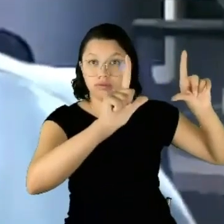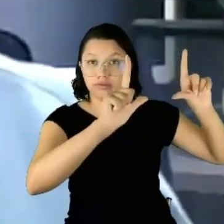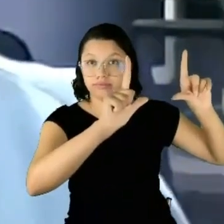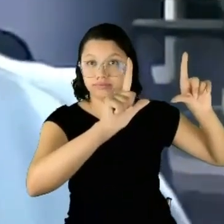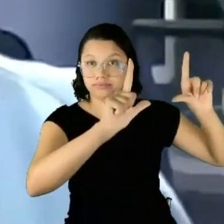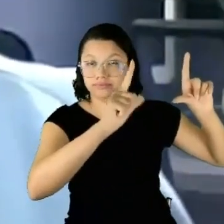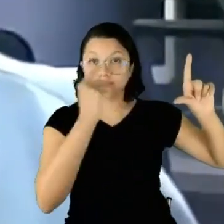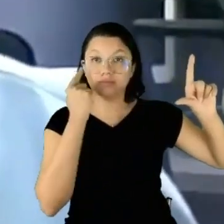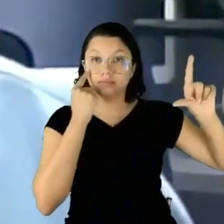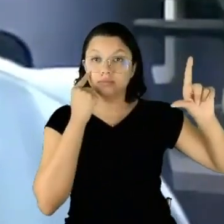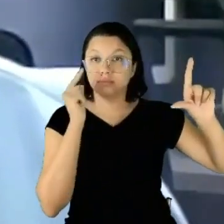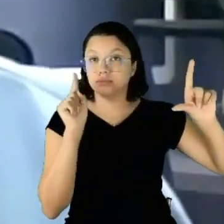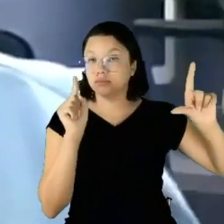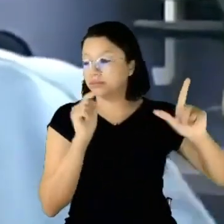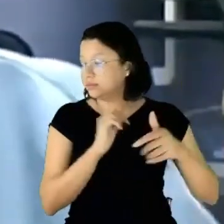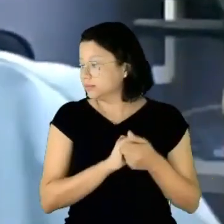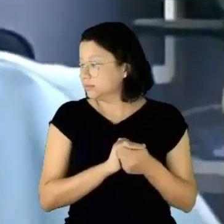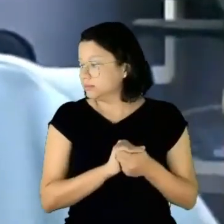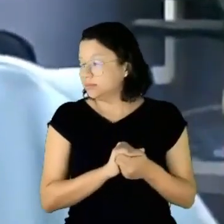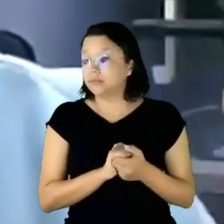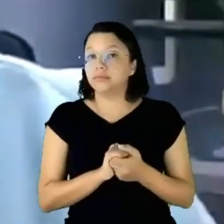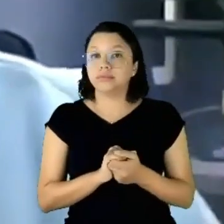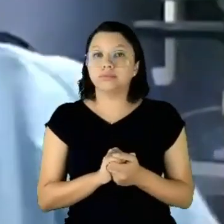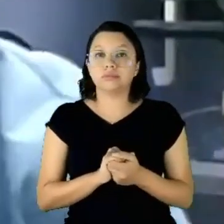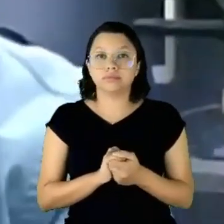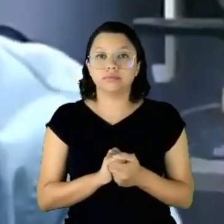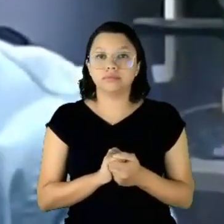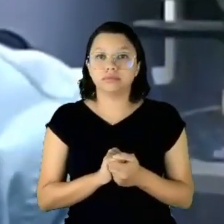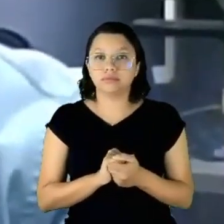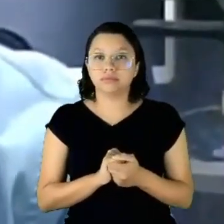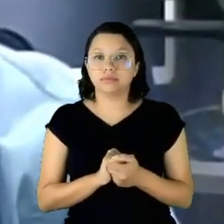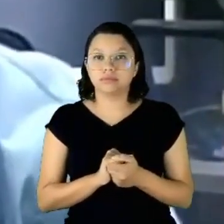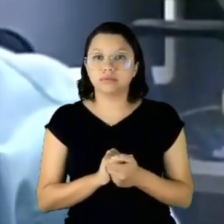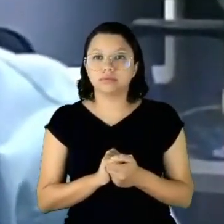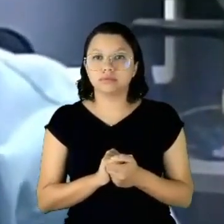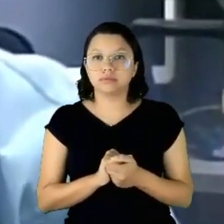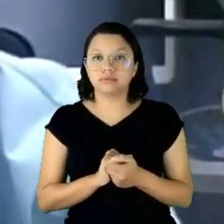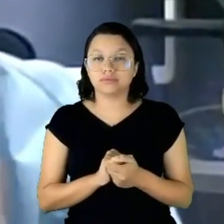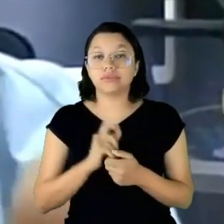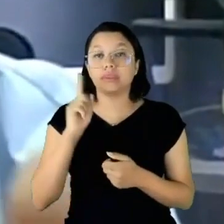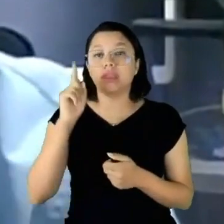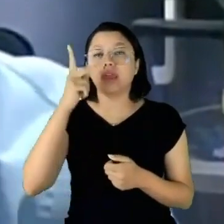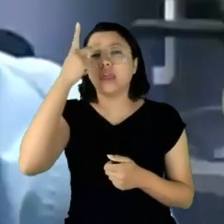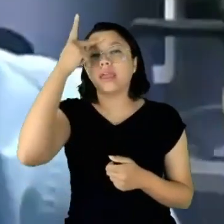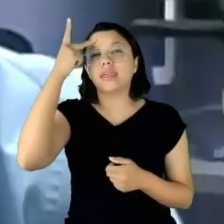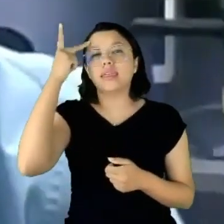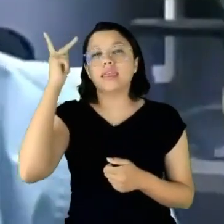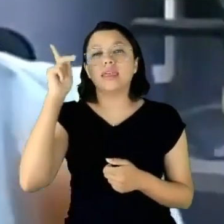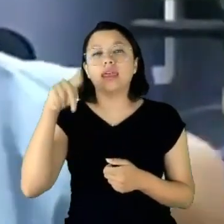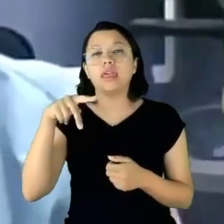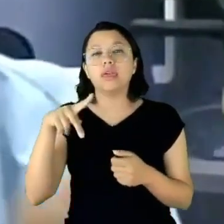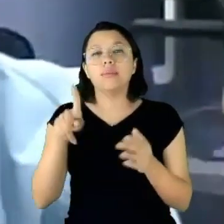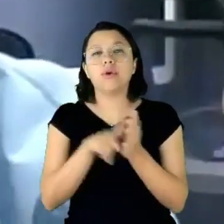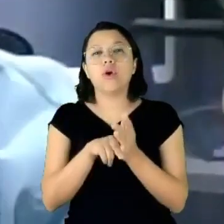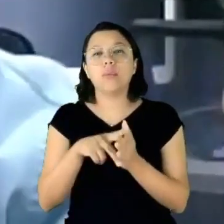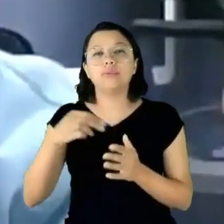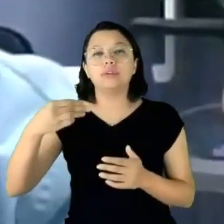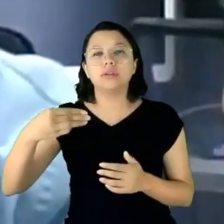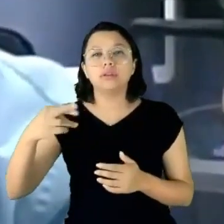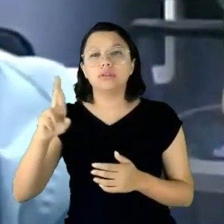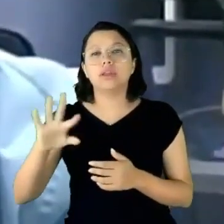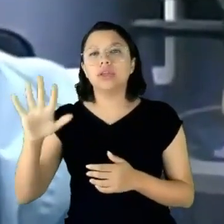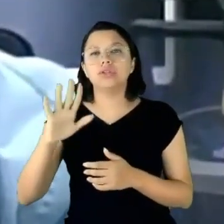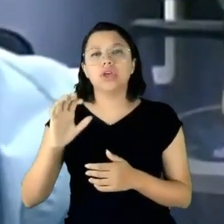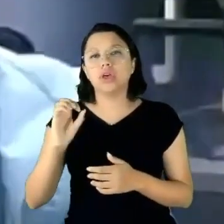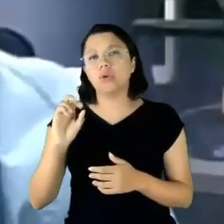essas telas para quem já é da terceira região e quem fez o curso